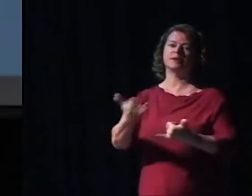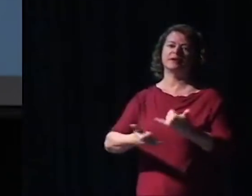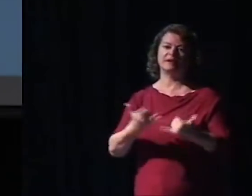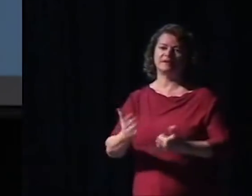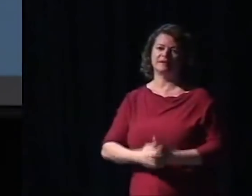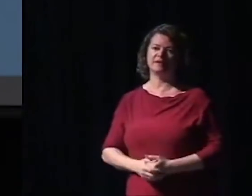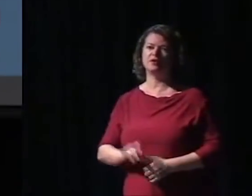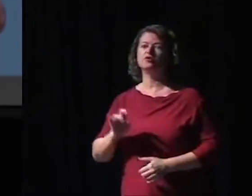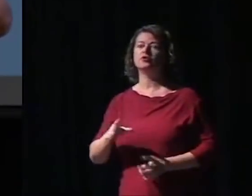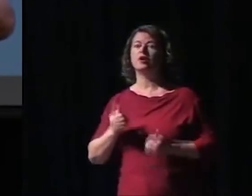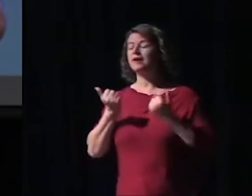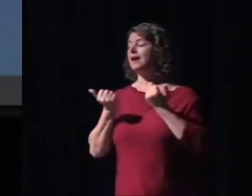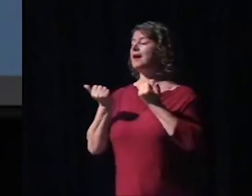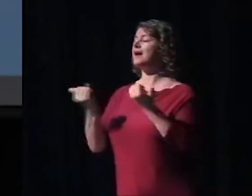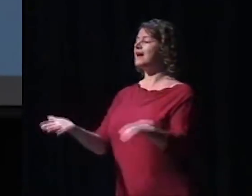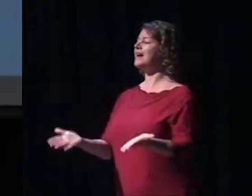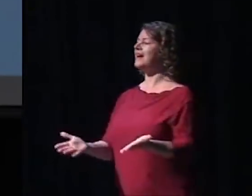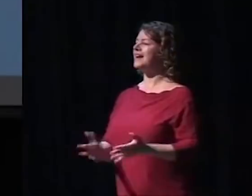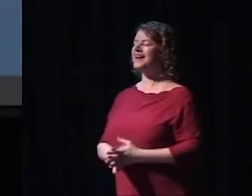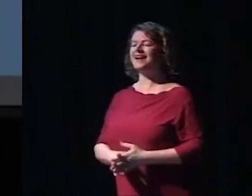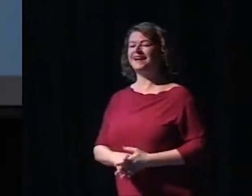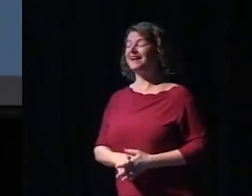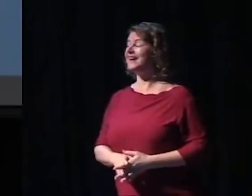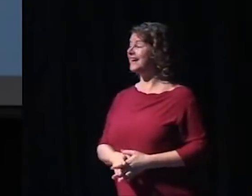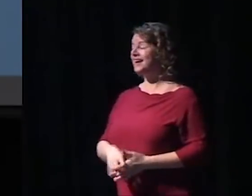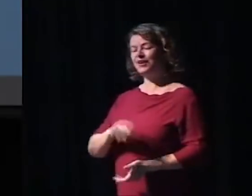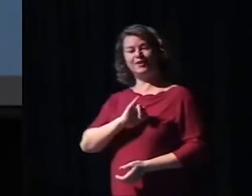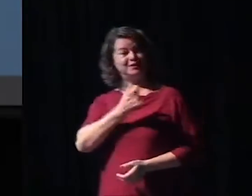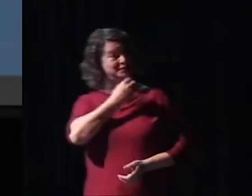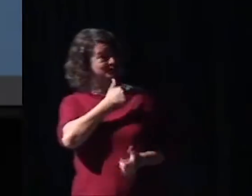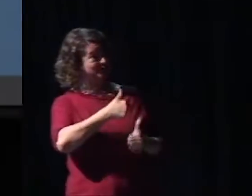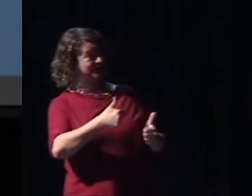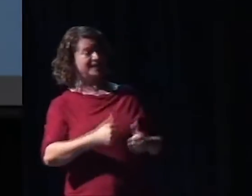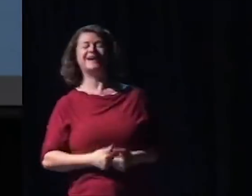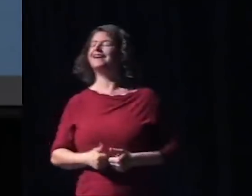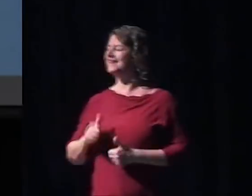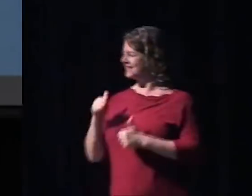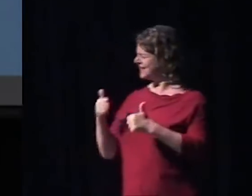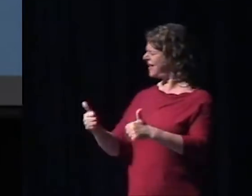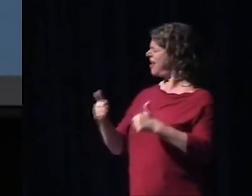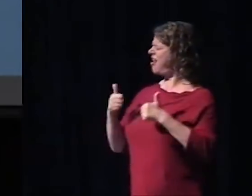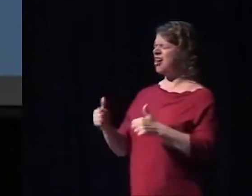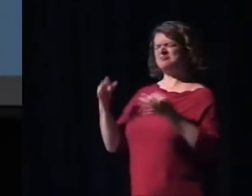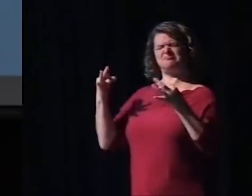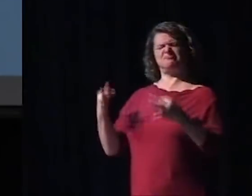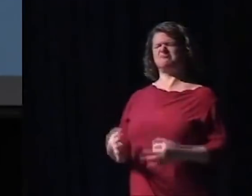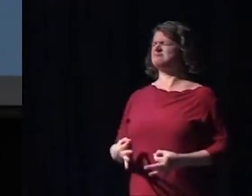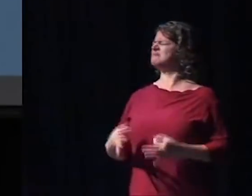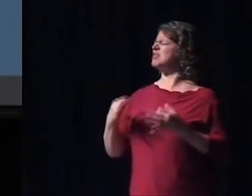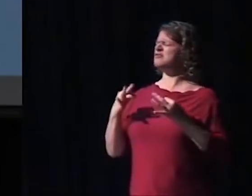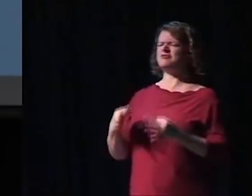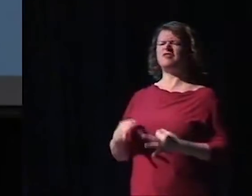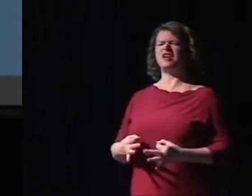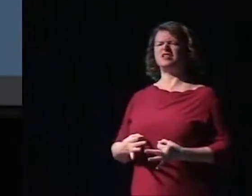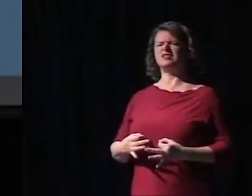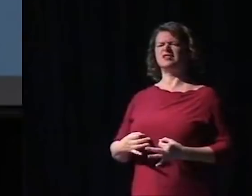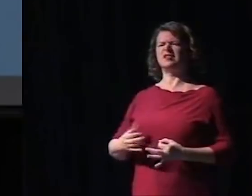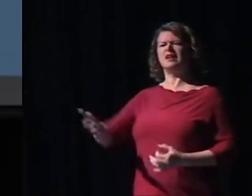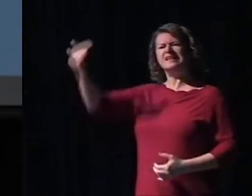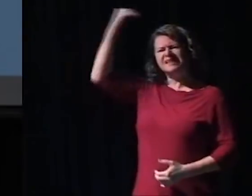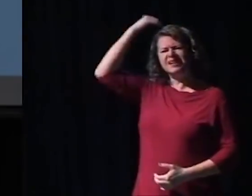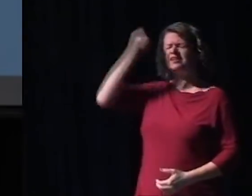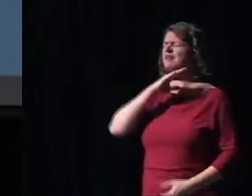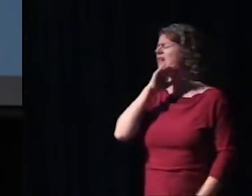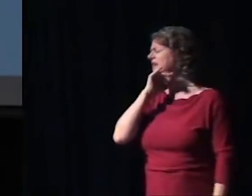Ele vive assim daquilo que é externo. E ele experimenta algo pior do que a morte. Ele tem uma vida sem